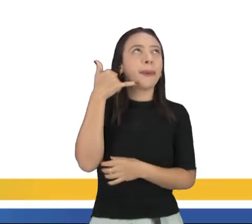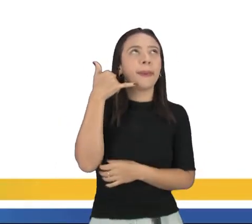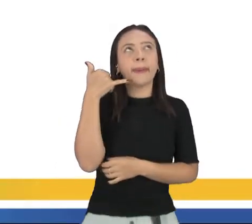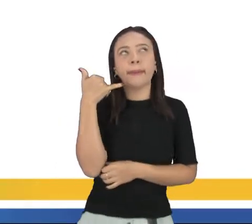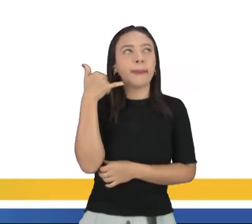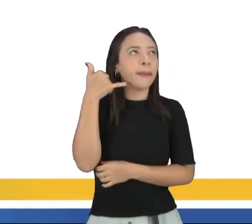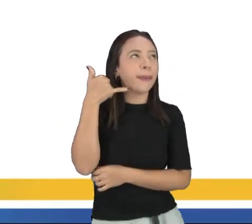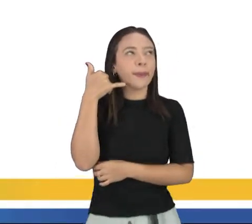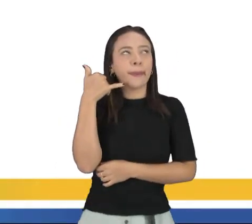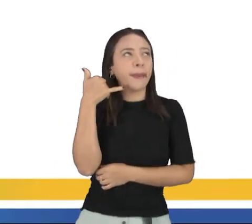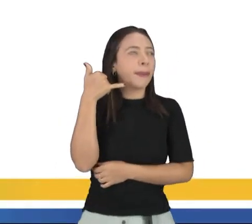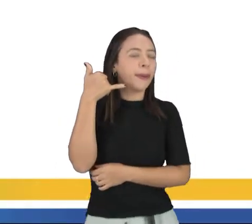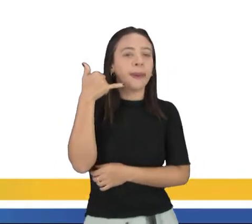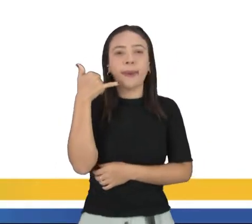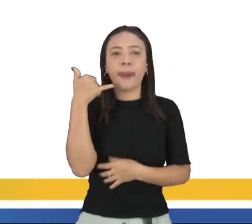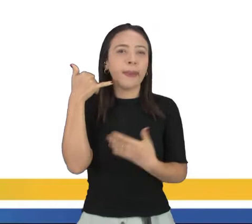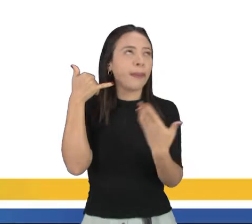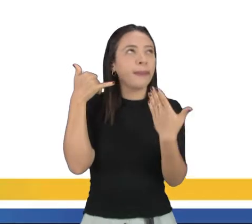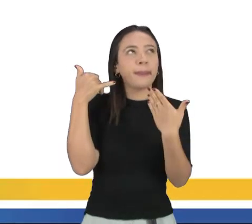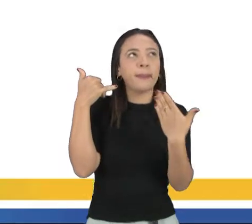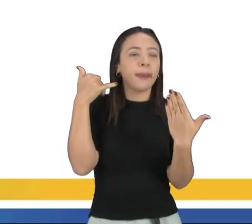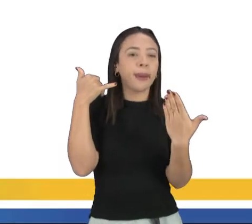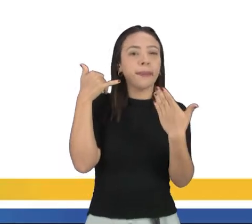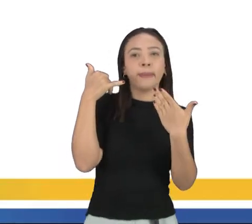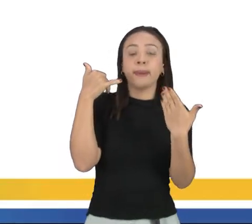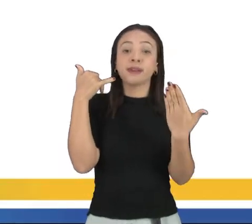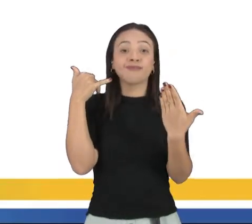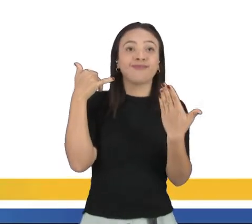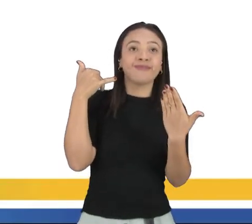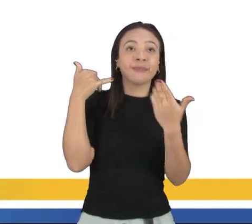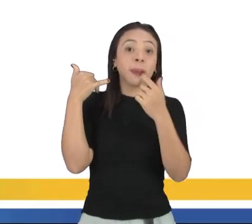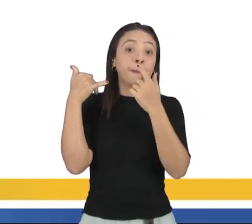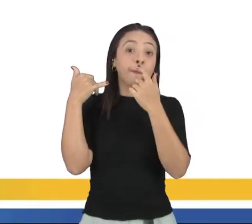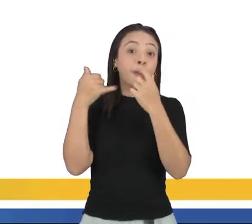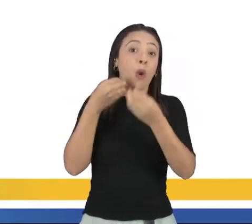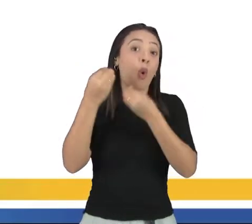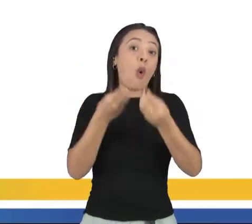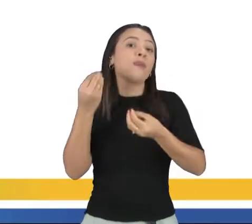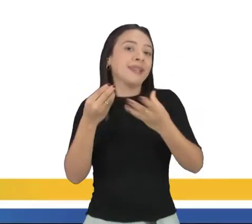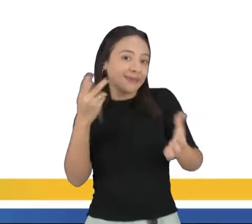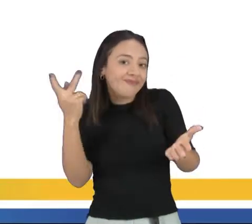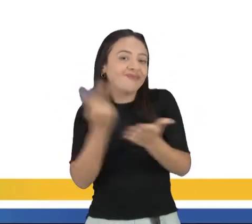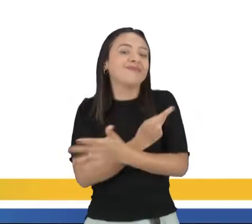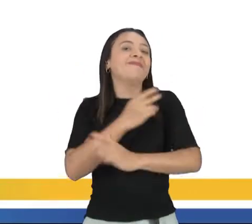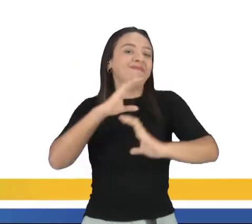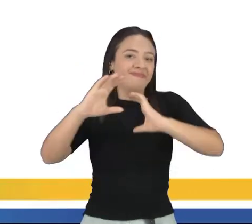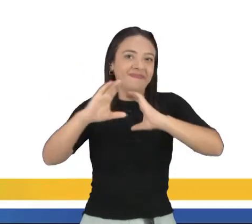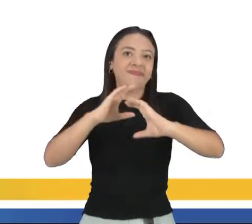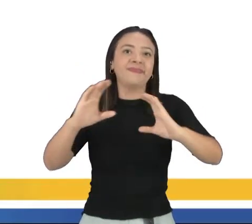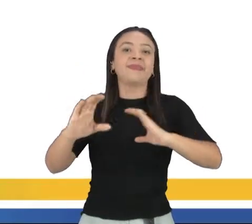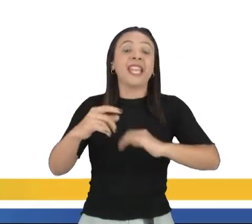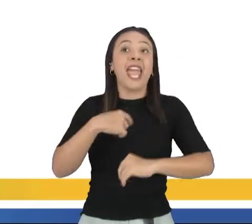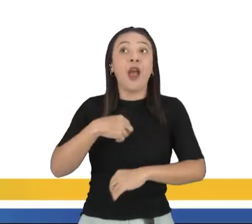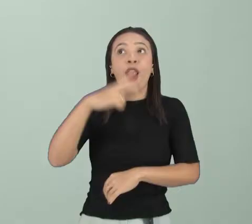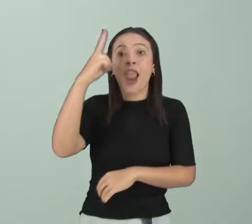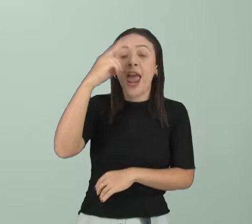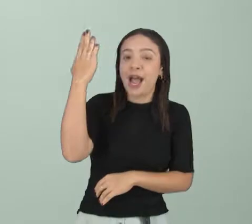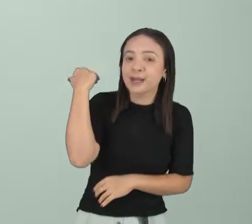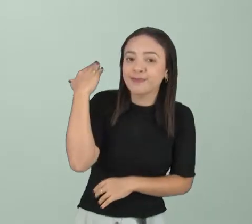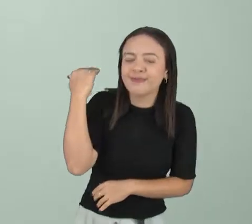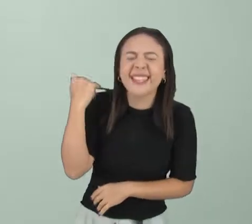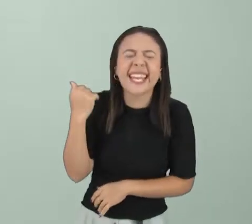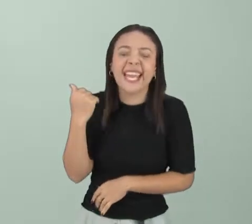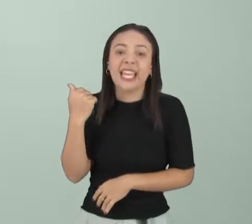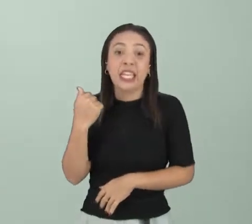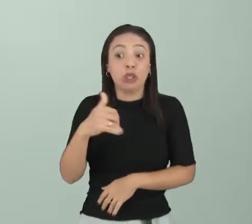no celular né assim referindo aí então a forma de comunicação eu sou da época que